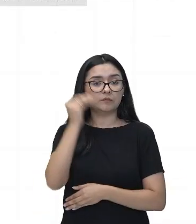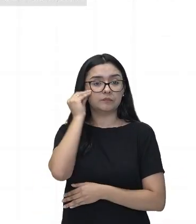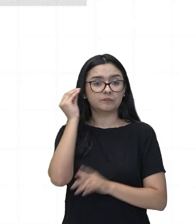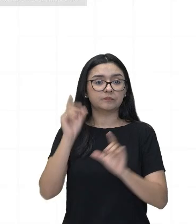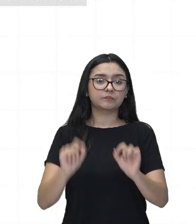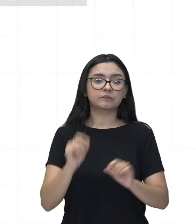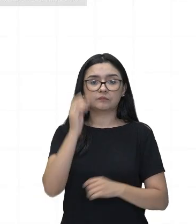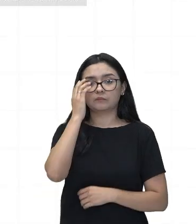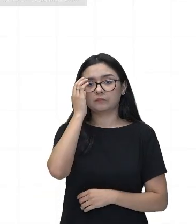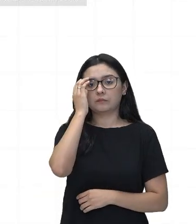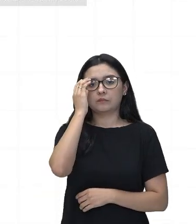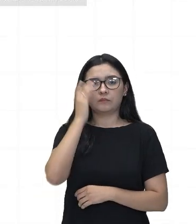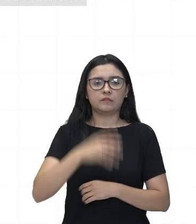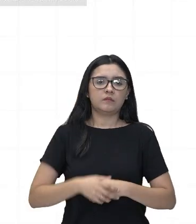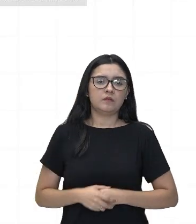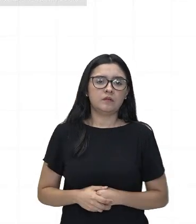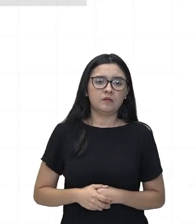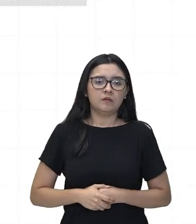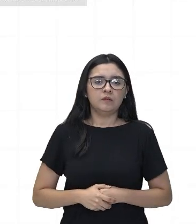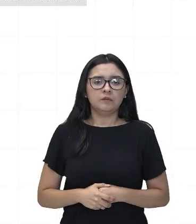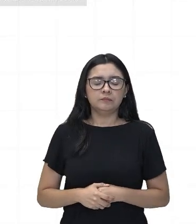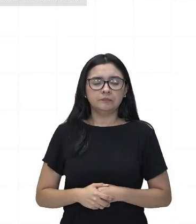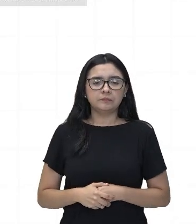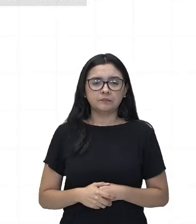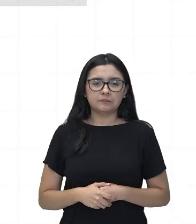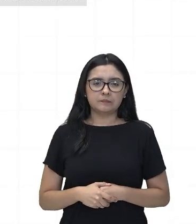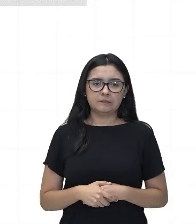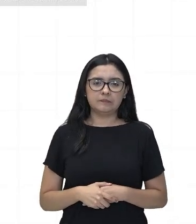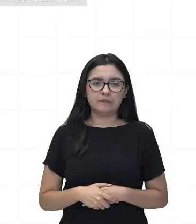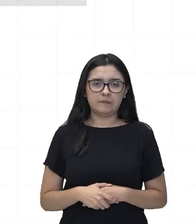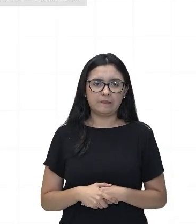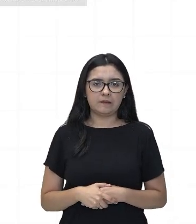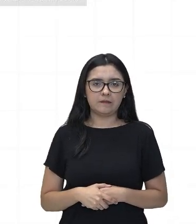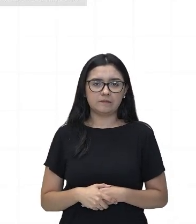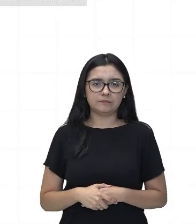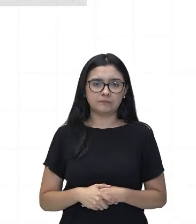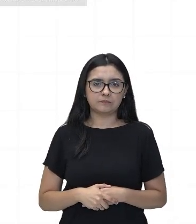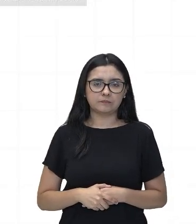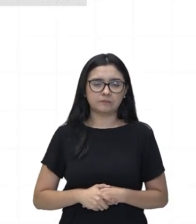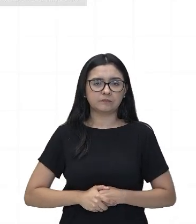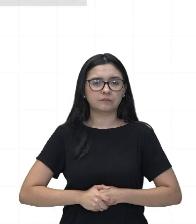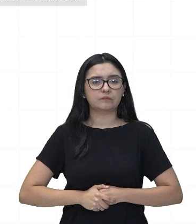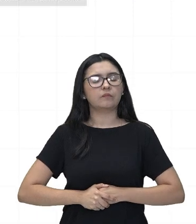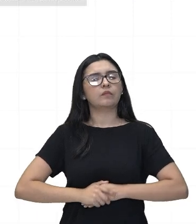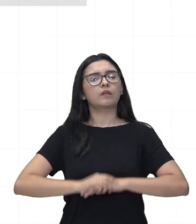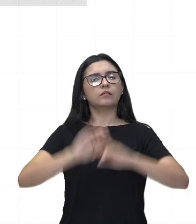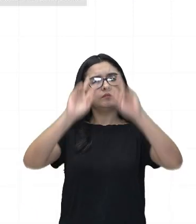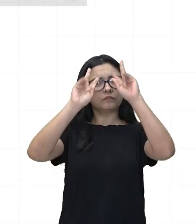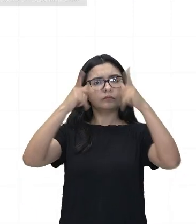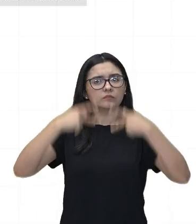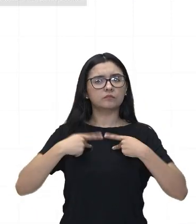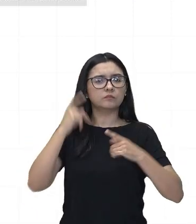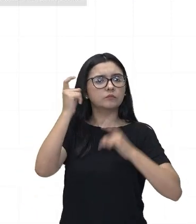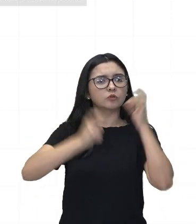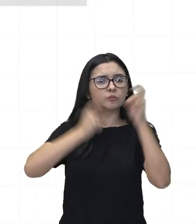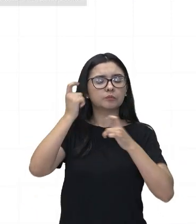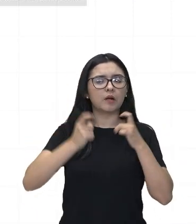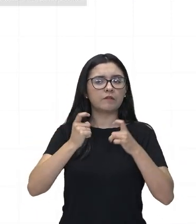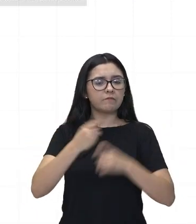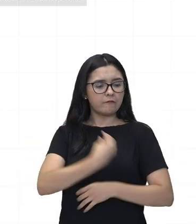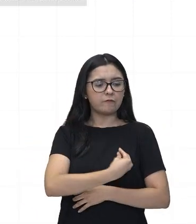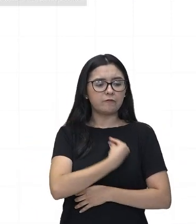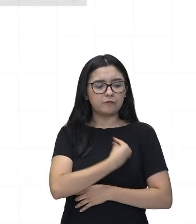Se há uma preocupação com o que acontece com o ser humano após a sua morte, ou seja,